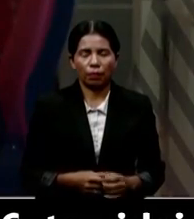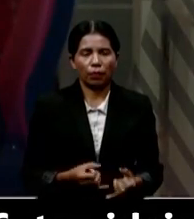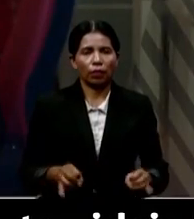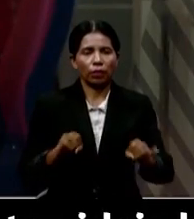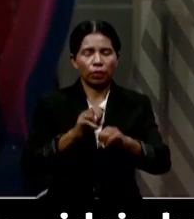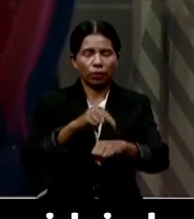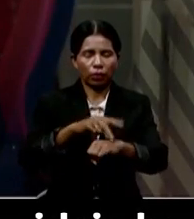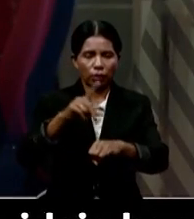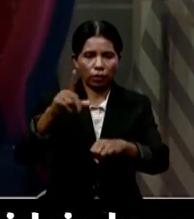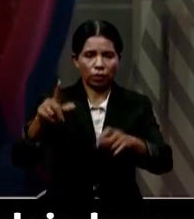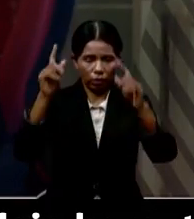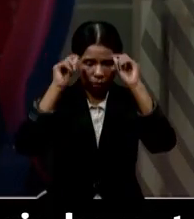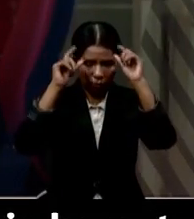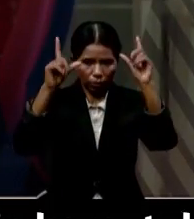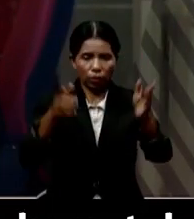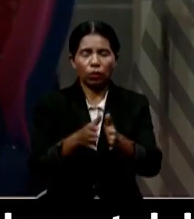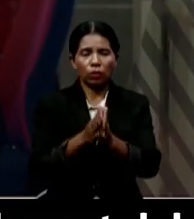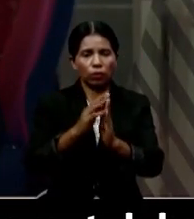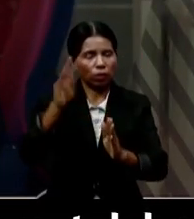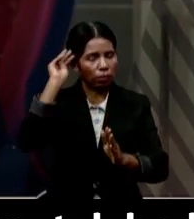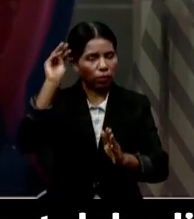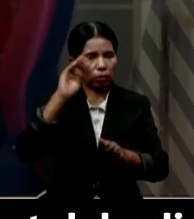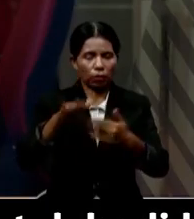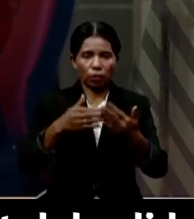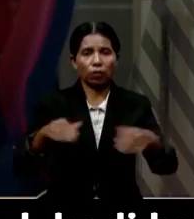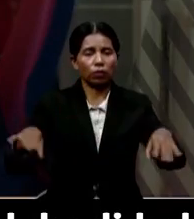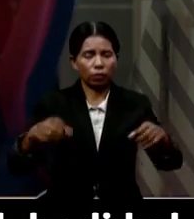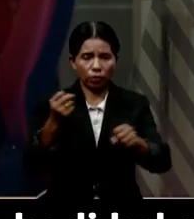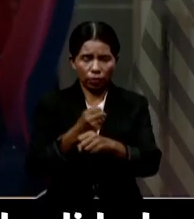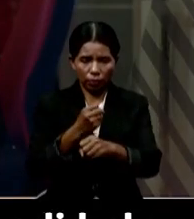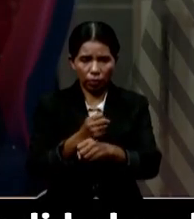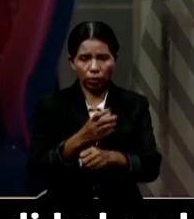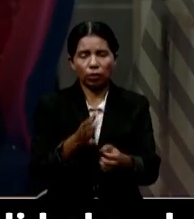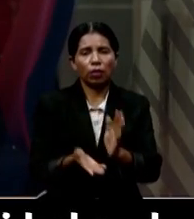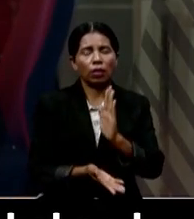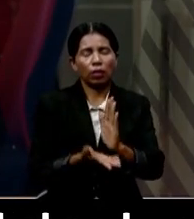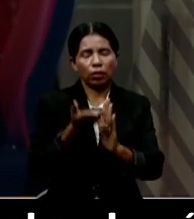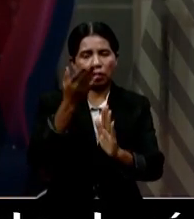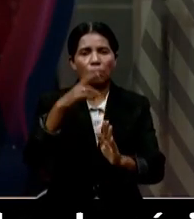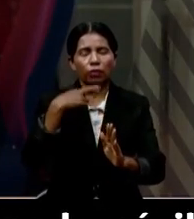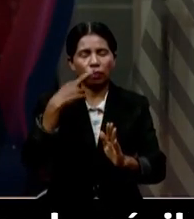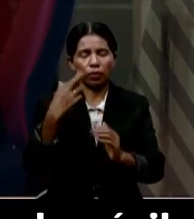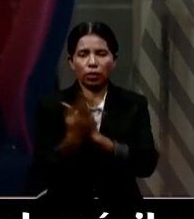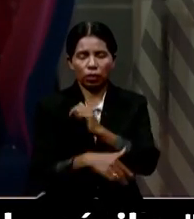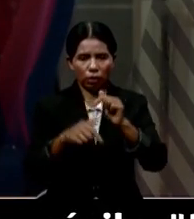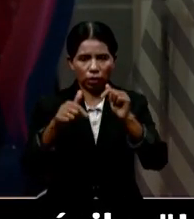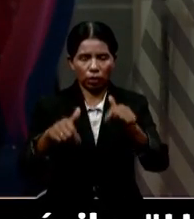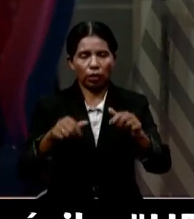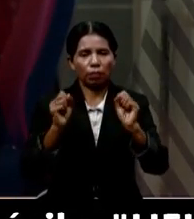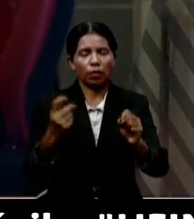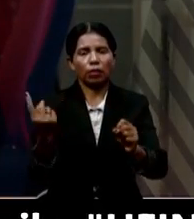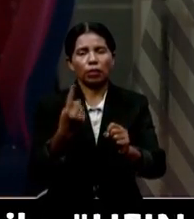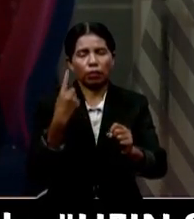Instituto Nacional de Estatística Timor-Leste, o seu ministério competente, e o serviço de Macas, onde a sua produção fosse e arreglaram no nível de